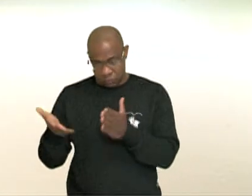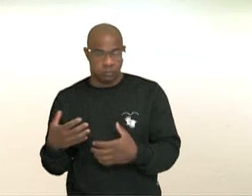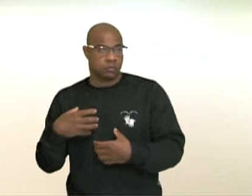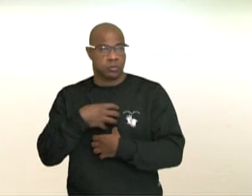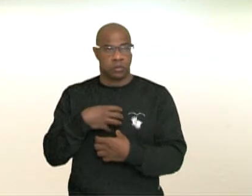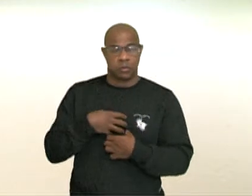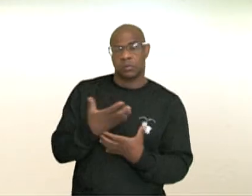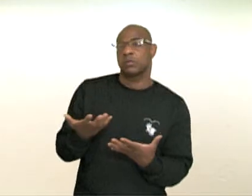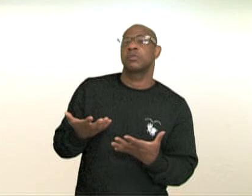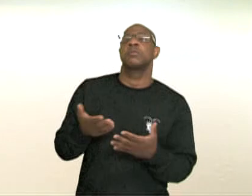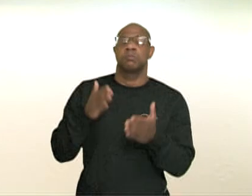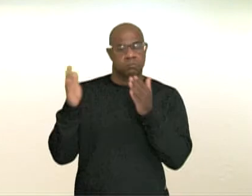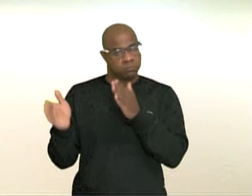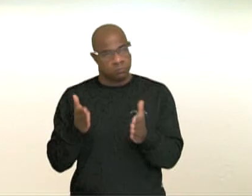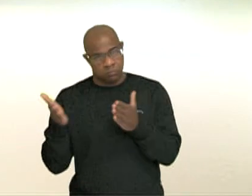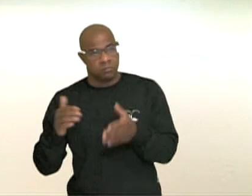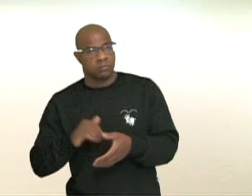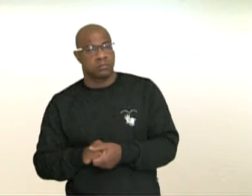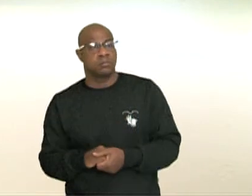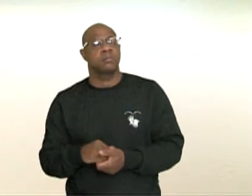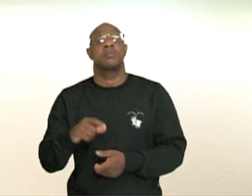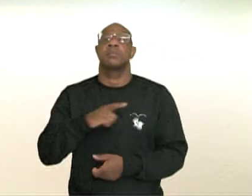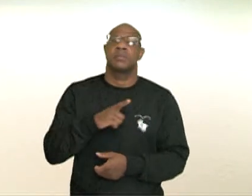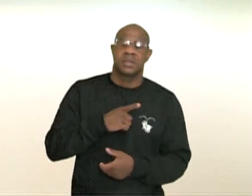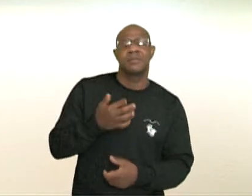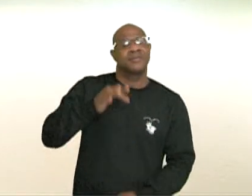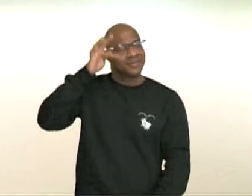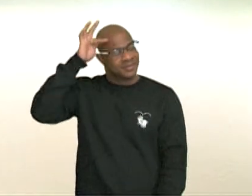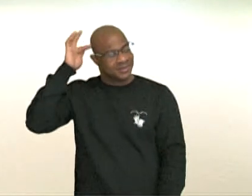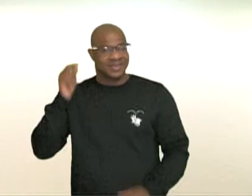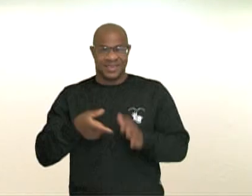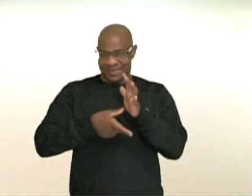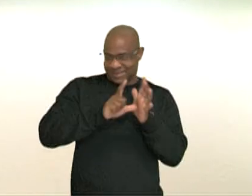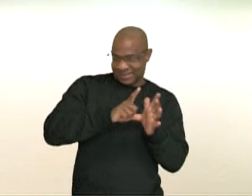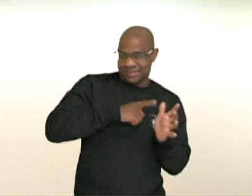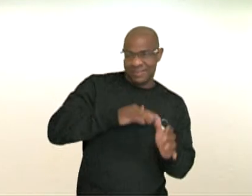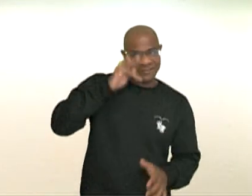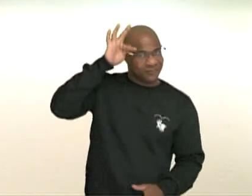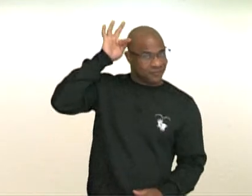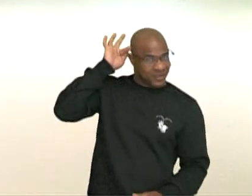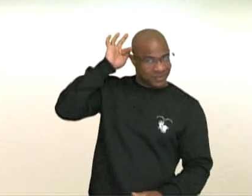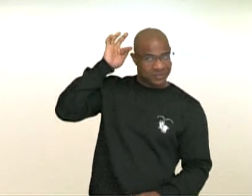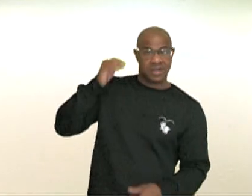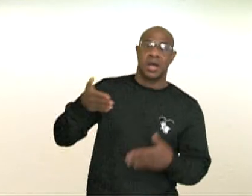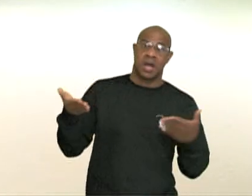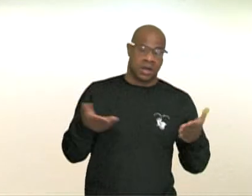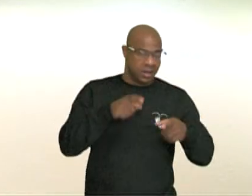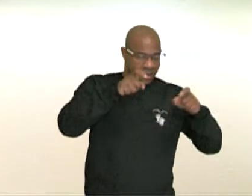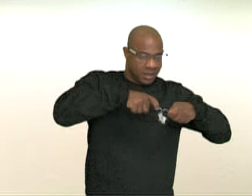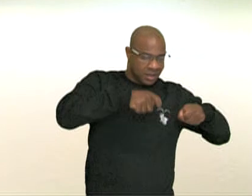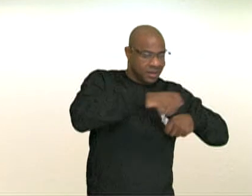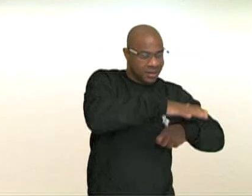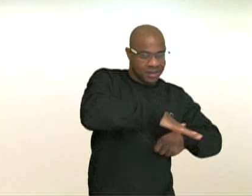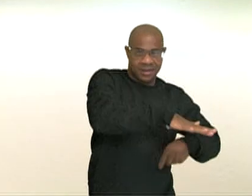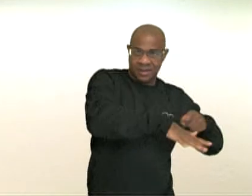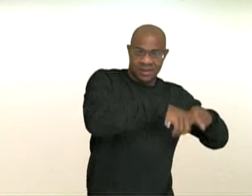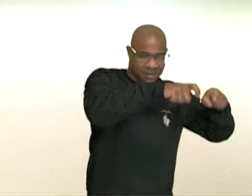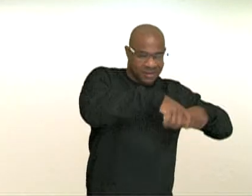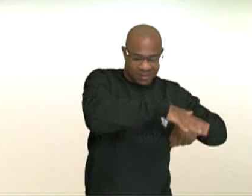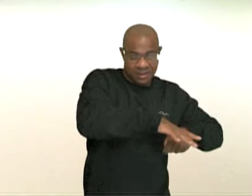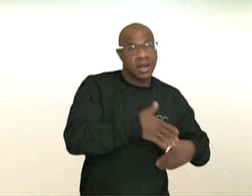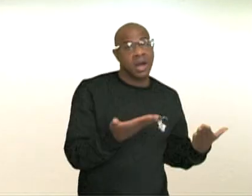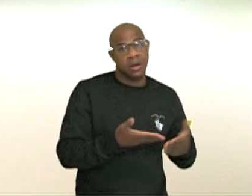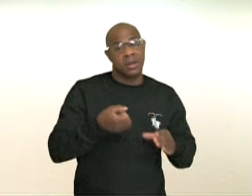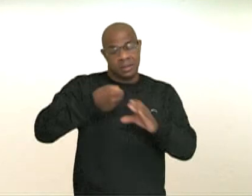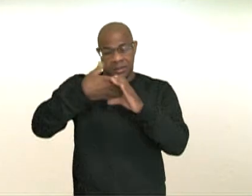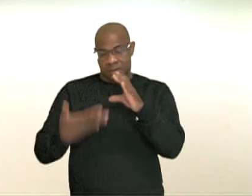de produção, anteriormente nós tínhamos o feudalismo e essa produção no campo e agora a gente vai ter essa característica do